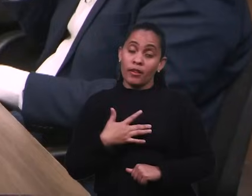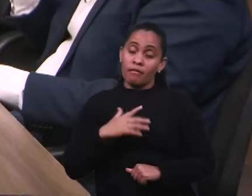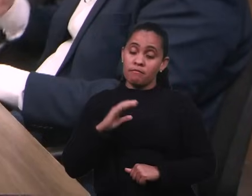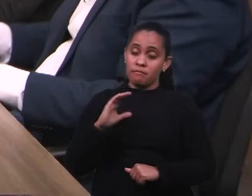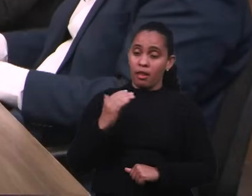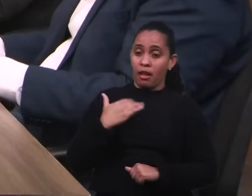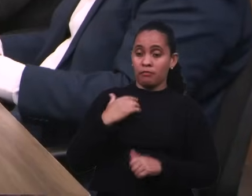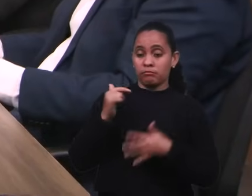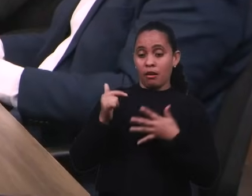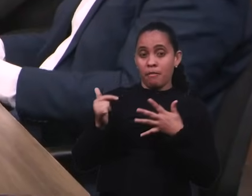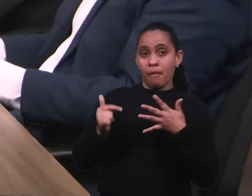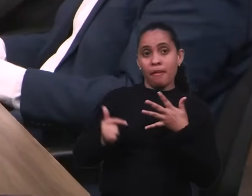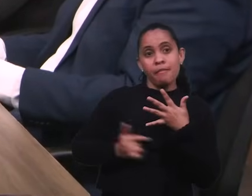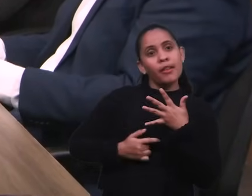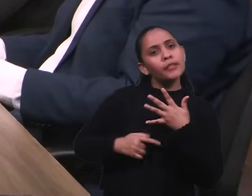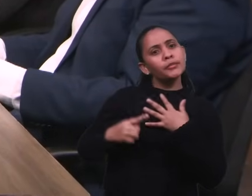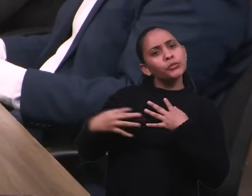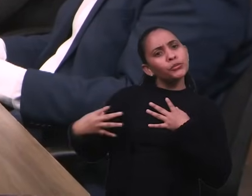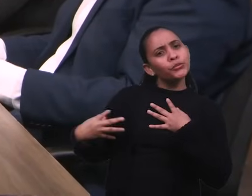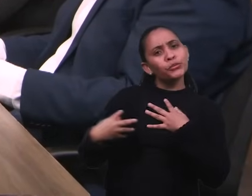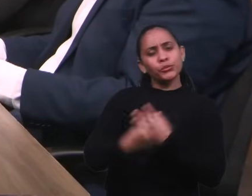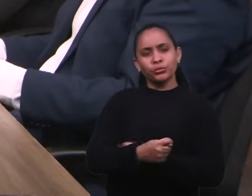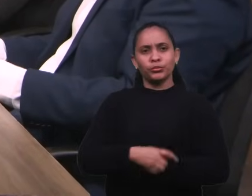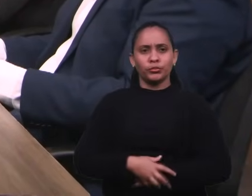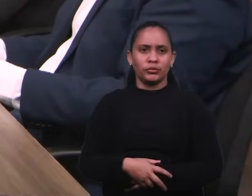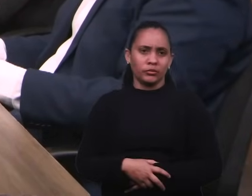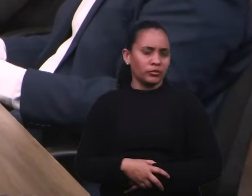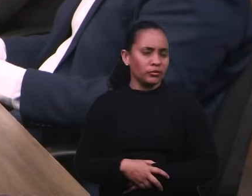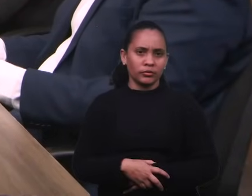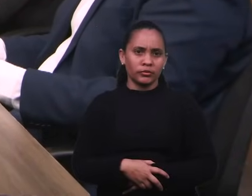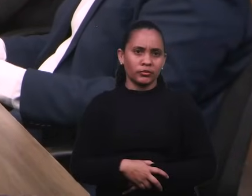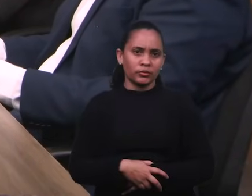da consciência, a respeito